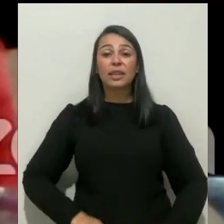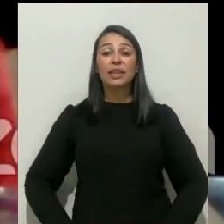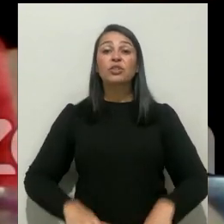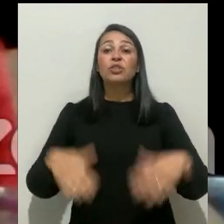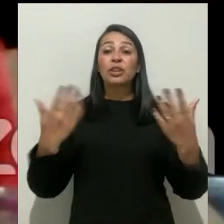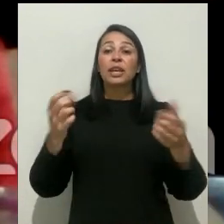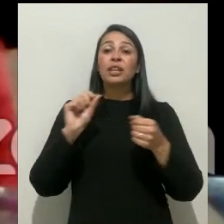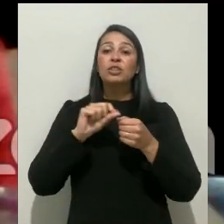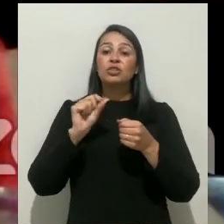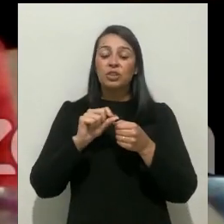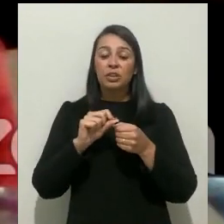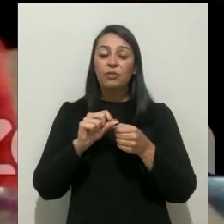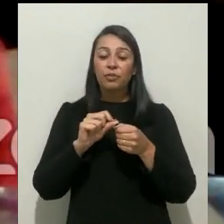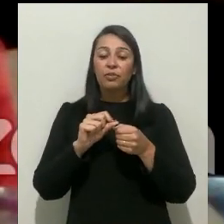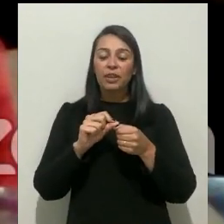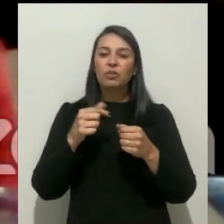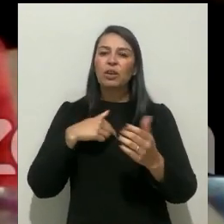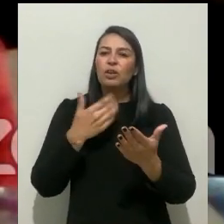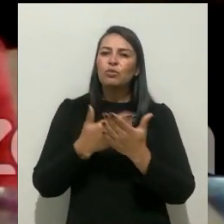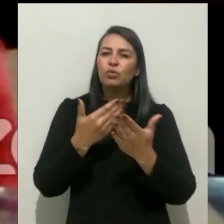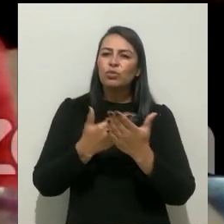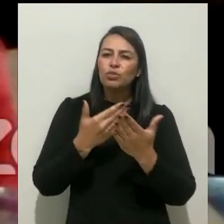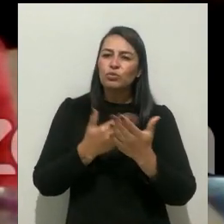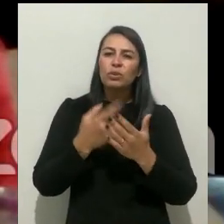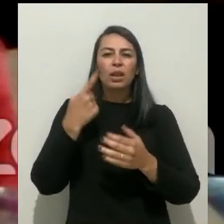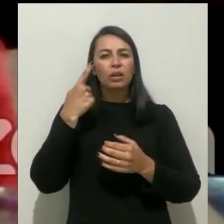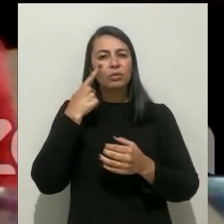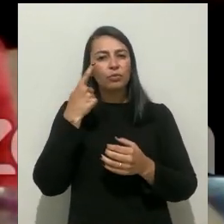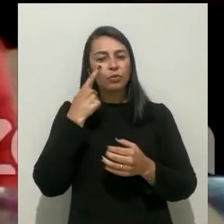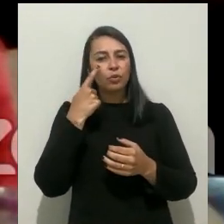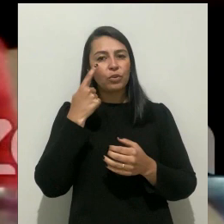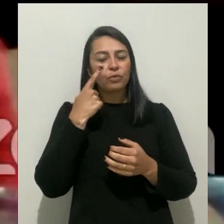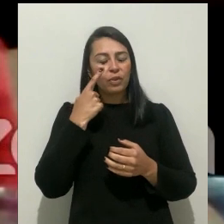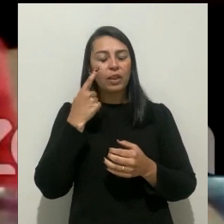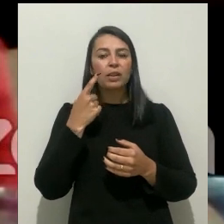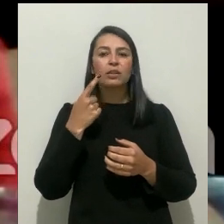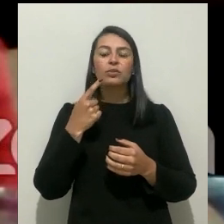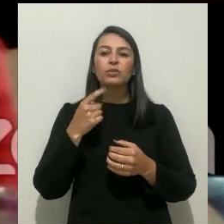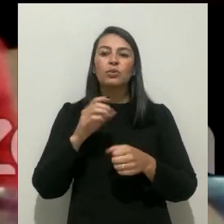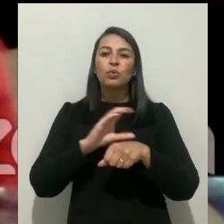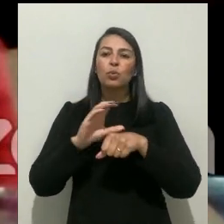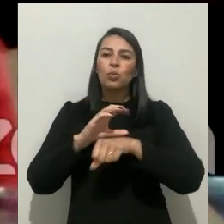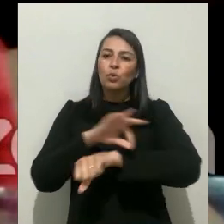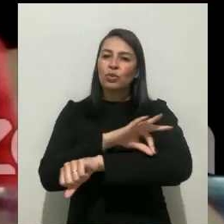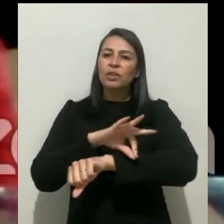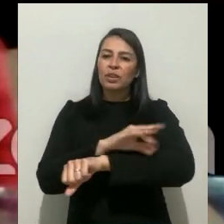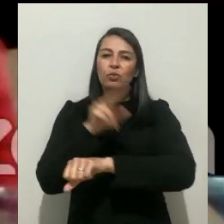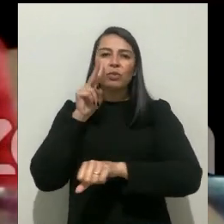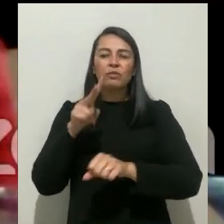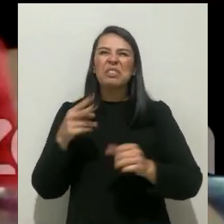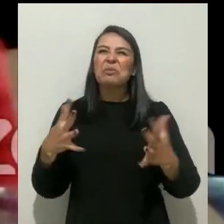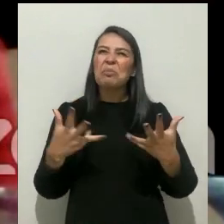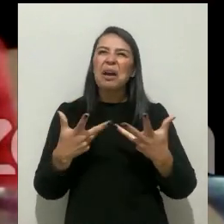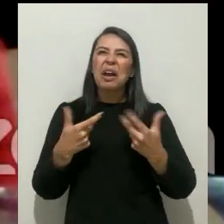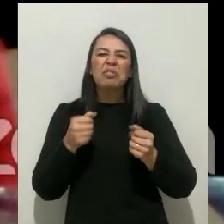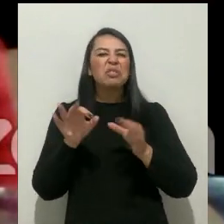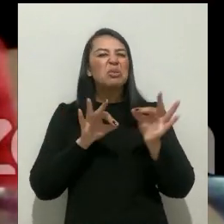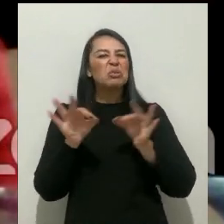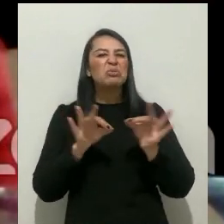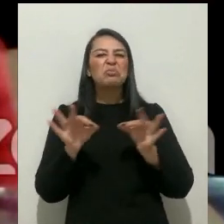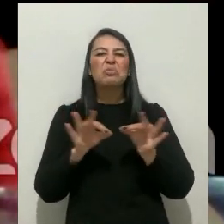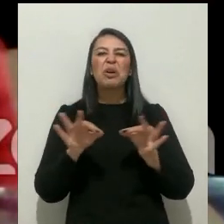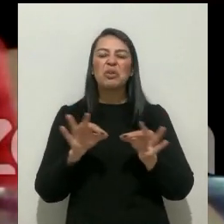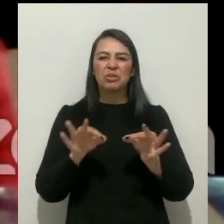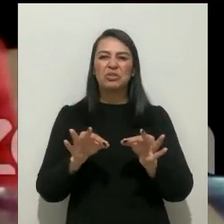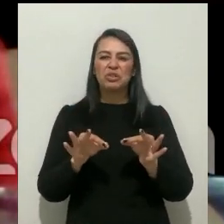aquilo, né? E fui estudando, fui vendo, fui fazer o curso de arquitetura e vendo que espetacular é esse projeto.